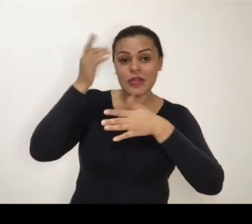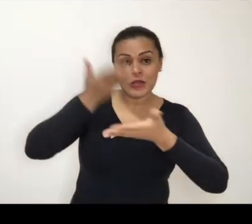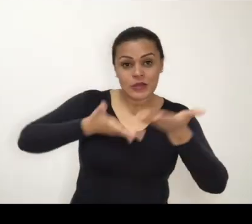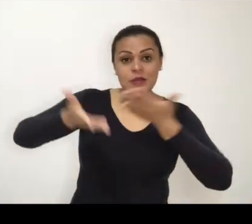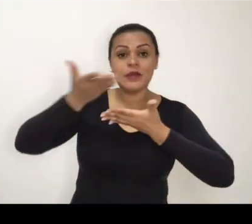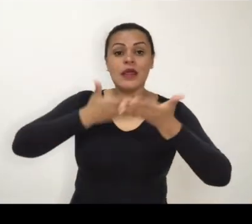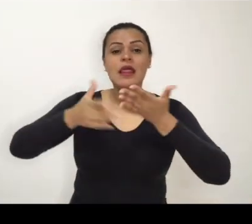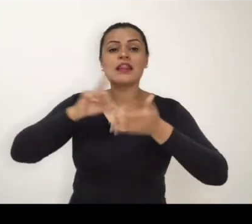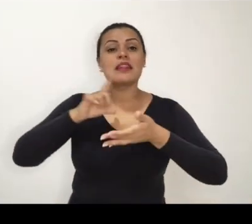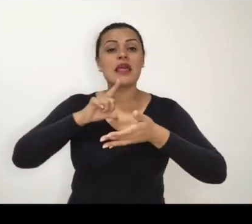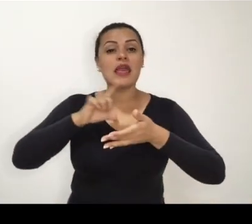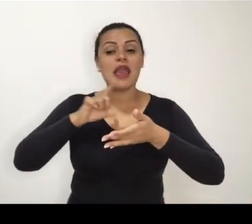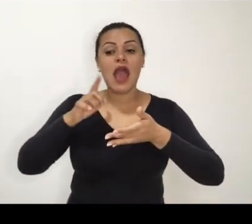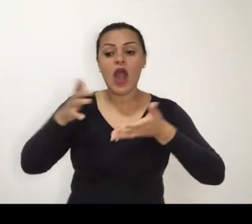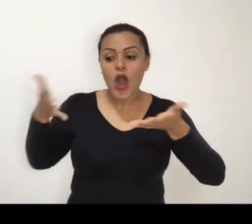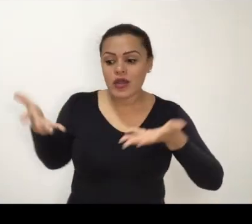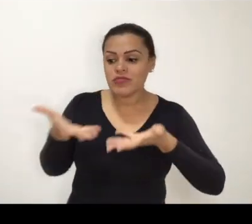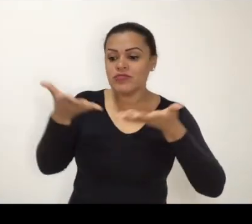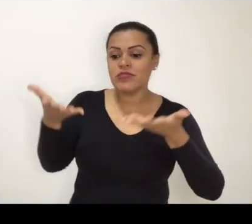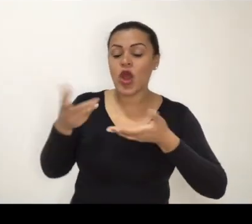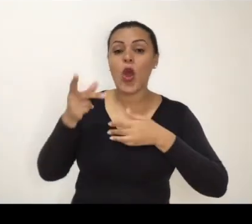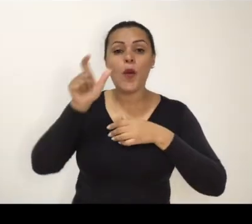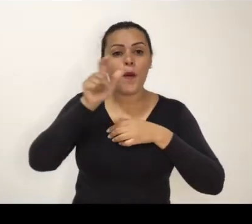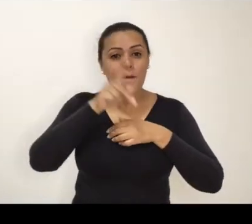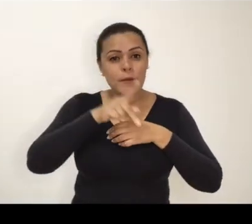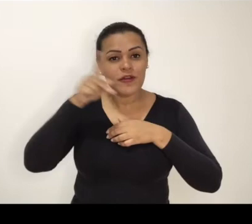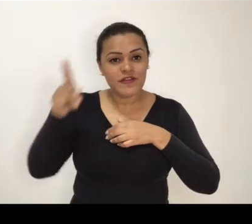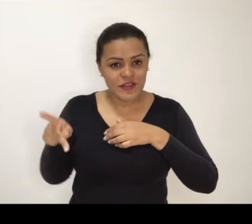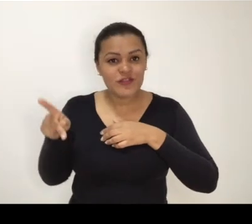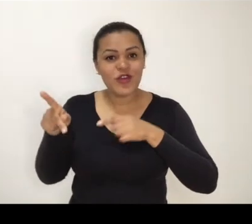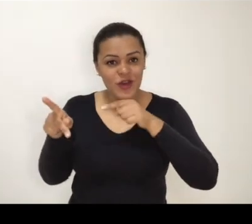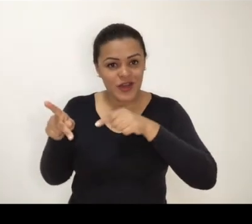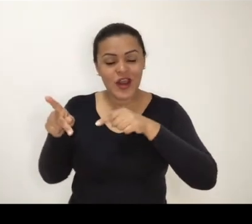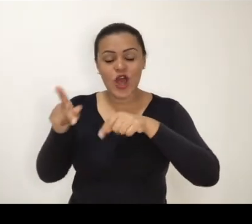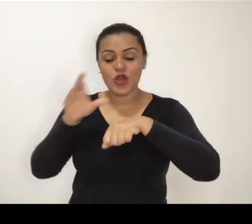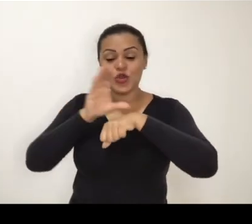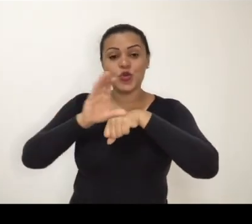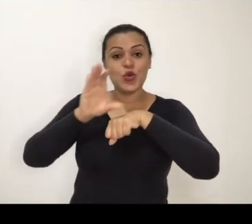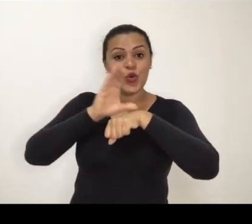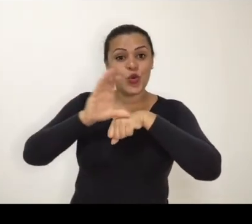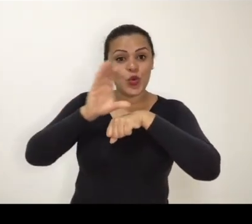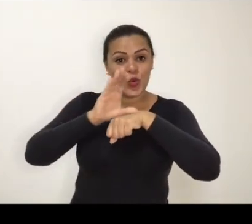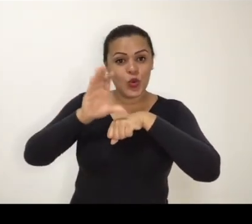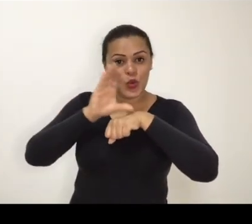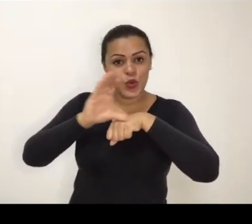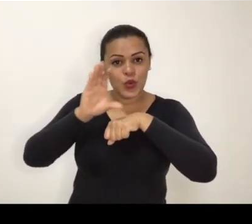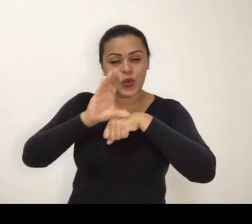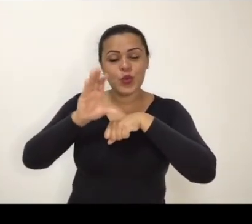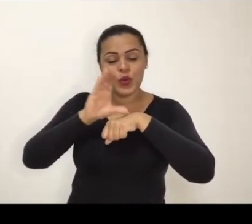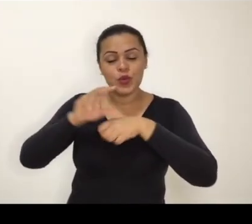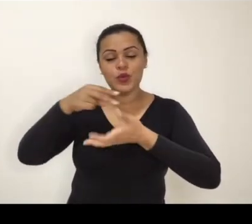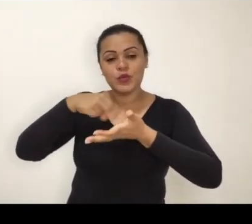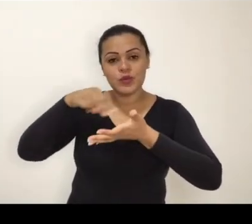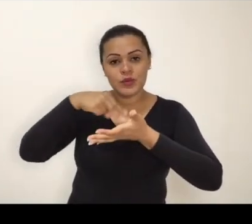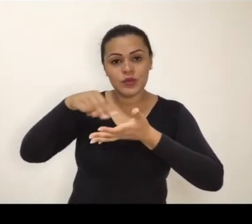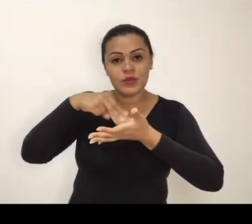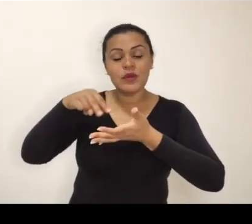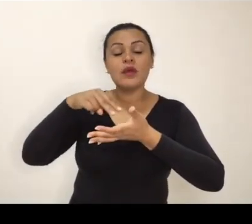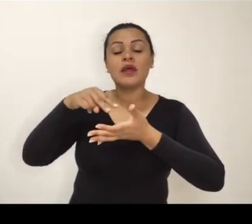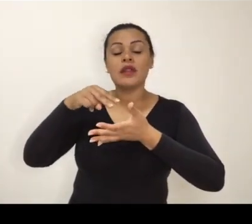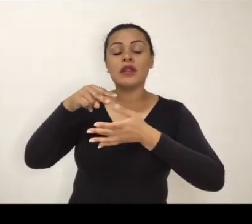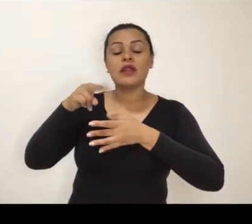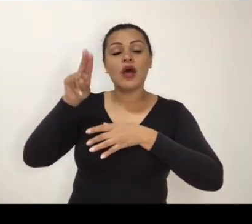recente como professora colaboradora do curso de bacharelado e licenciatura em dança da Universidade Estadual do Paraná, perdão.